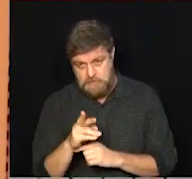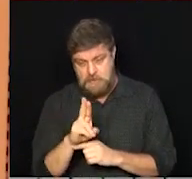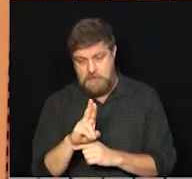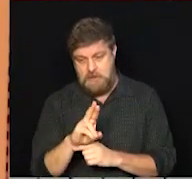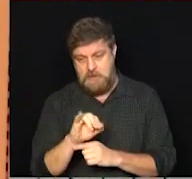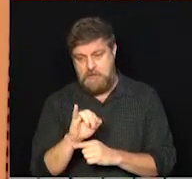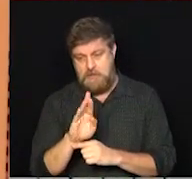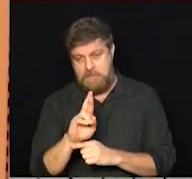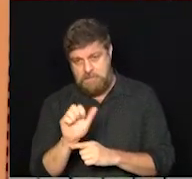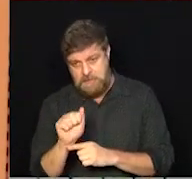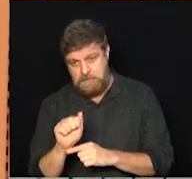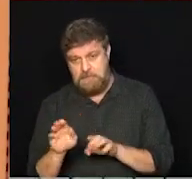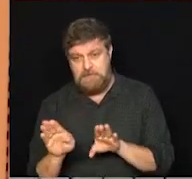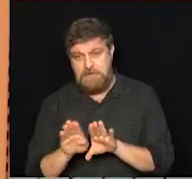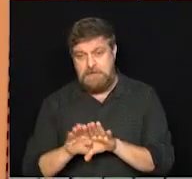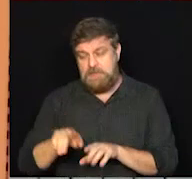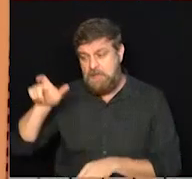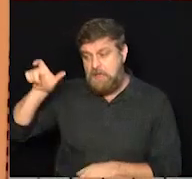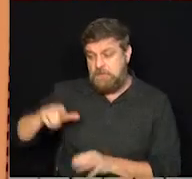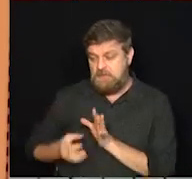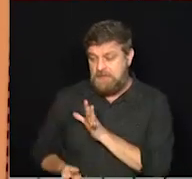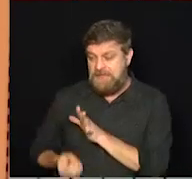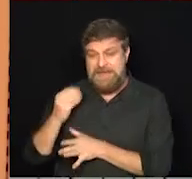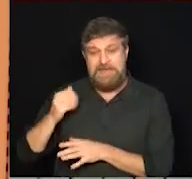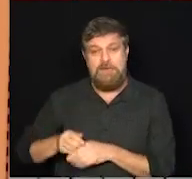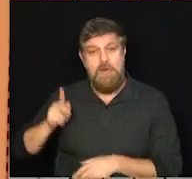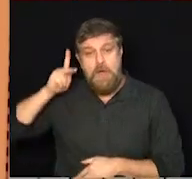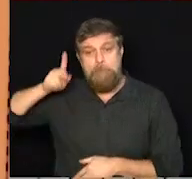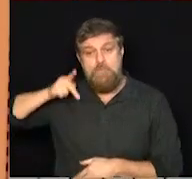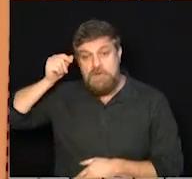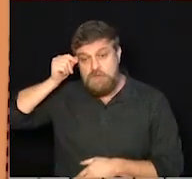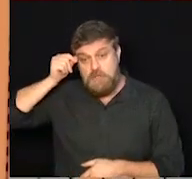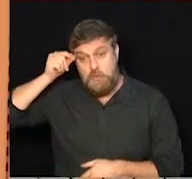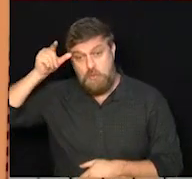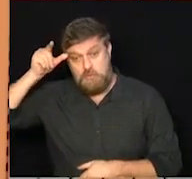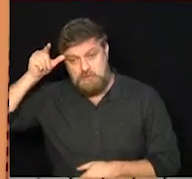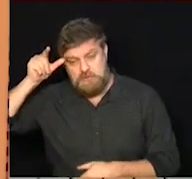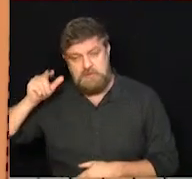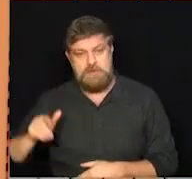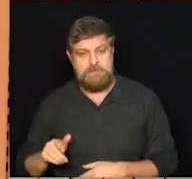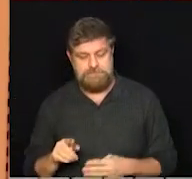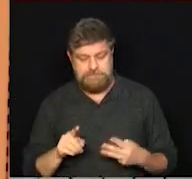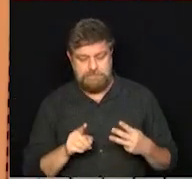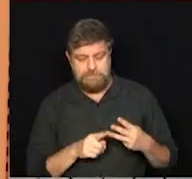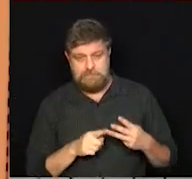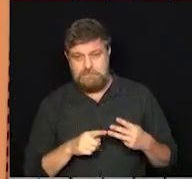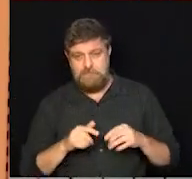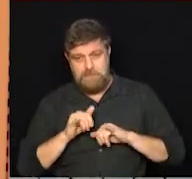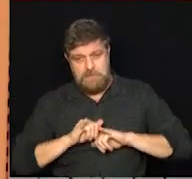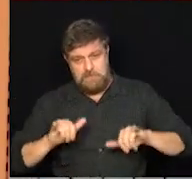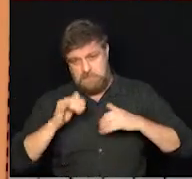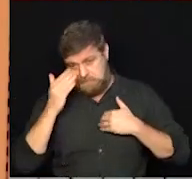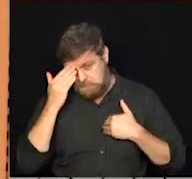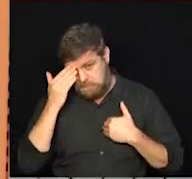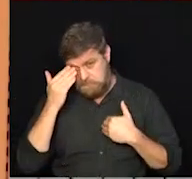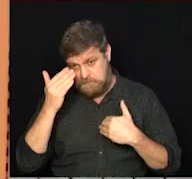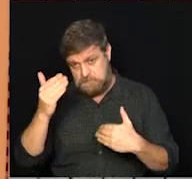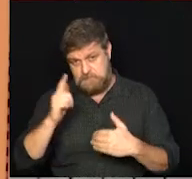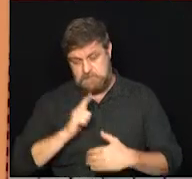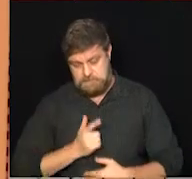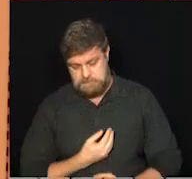fundador da escola de políticas culturais e é também anunciar e agradecer a